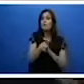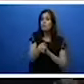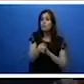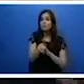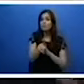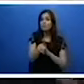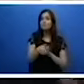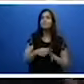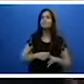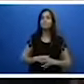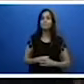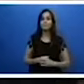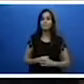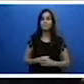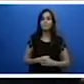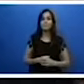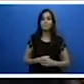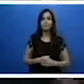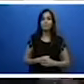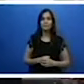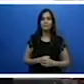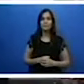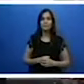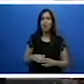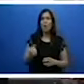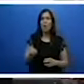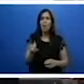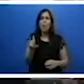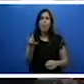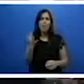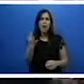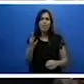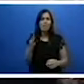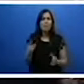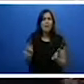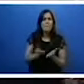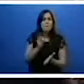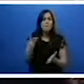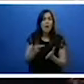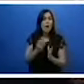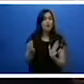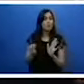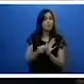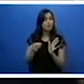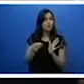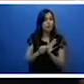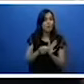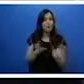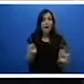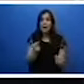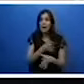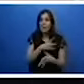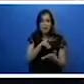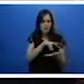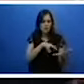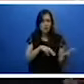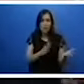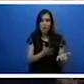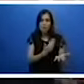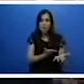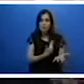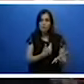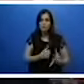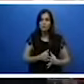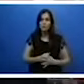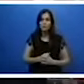elaborar melhor essa resposta. Vamos lá? Quantas páginas faltam para Maria terminar de ler o livro?